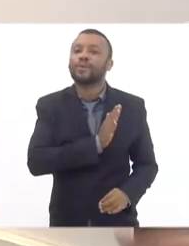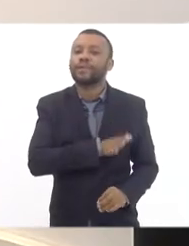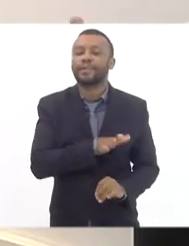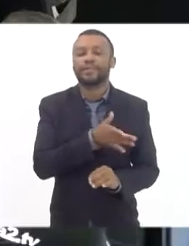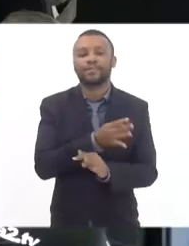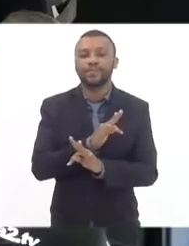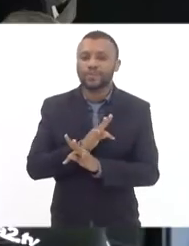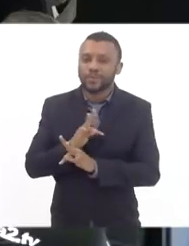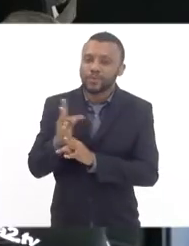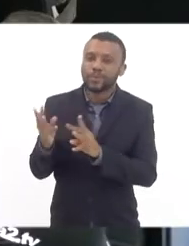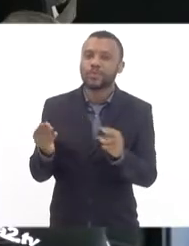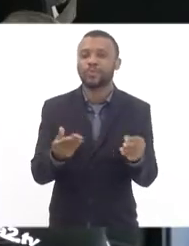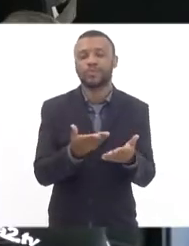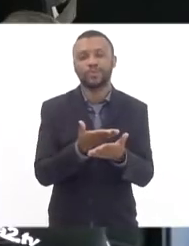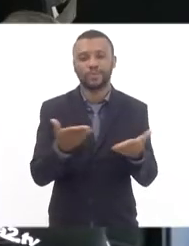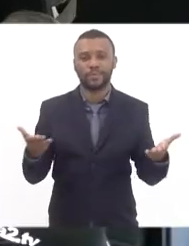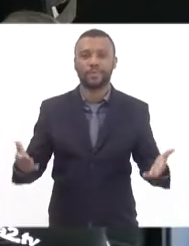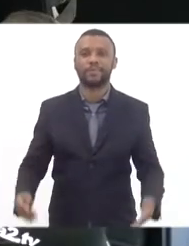Tá?